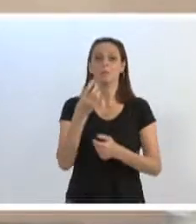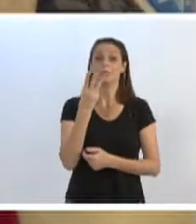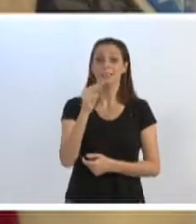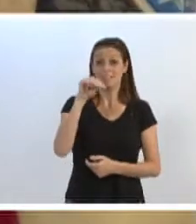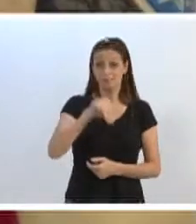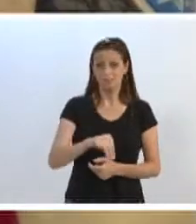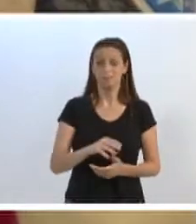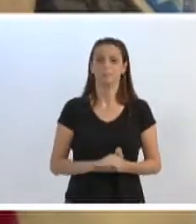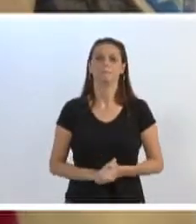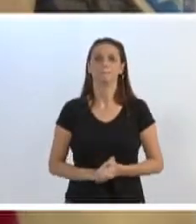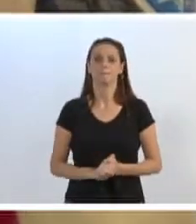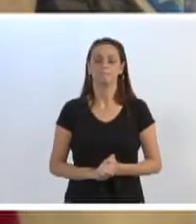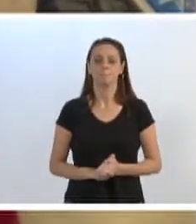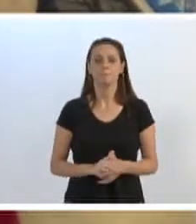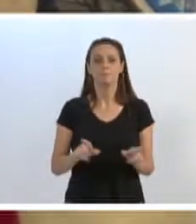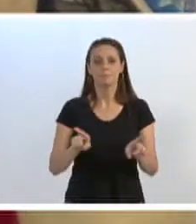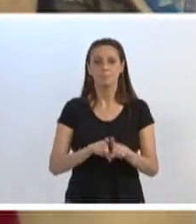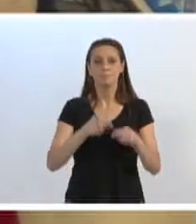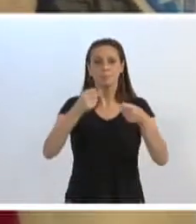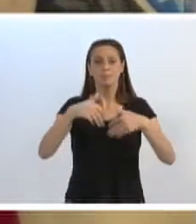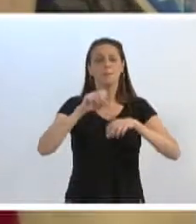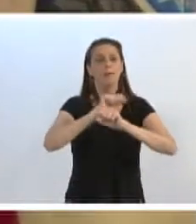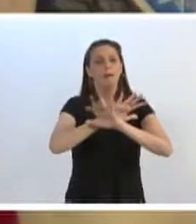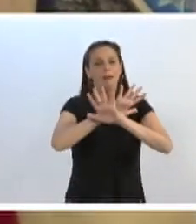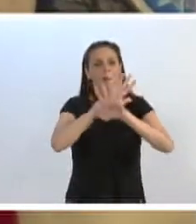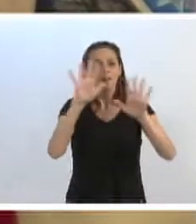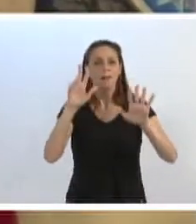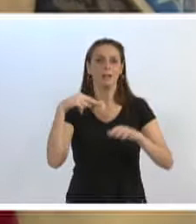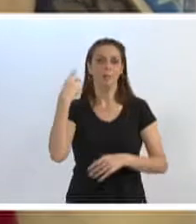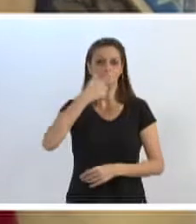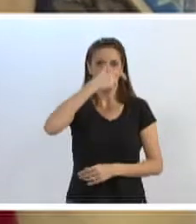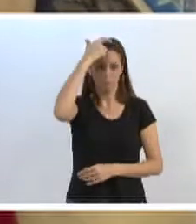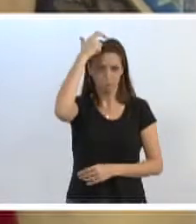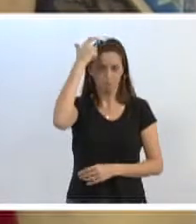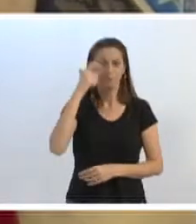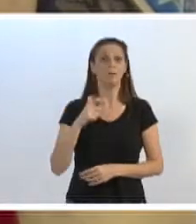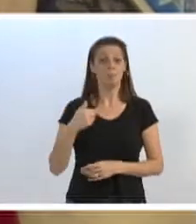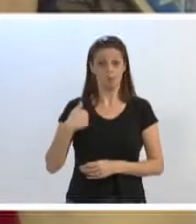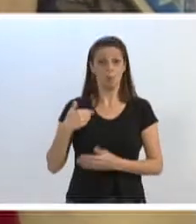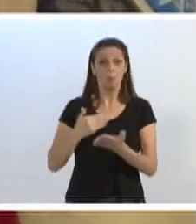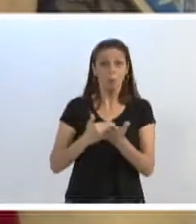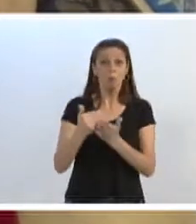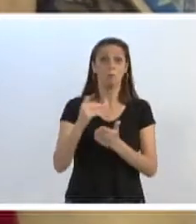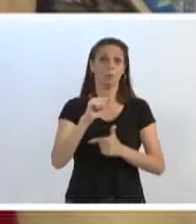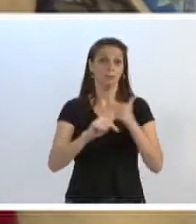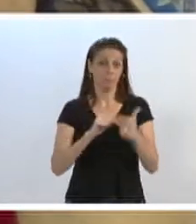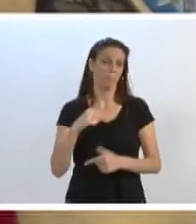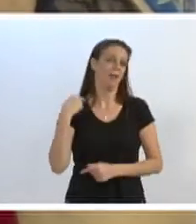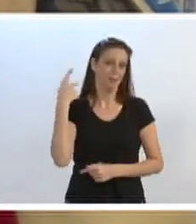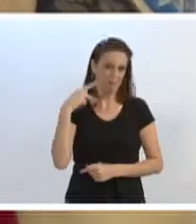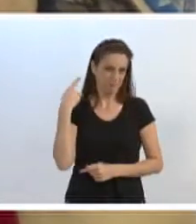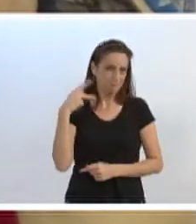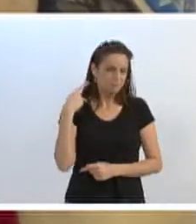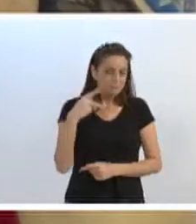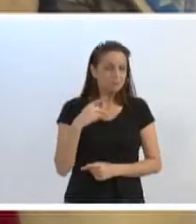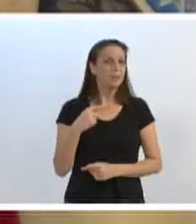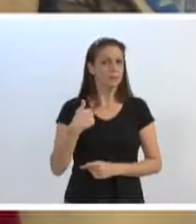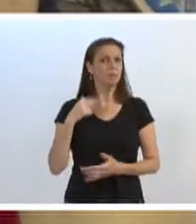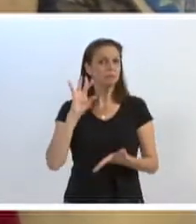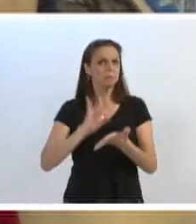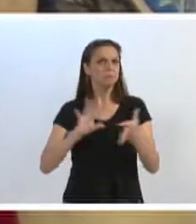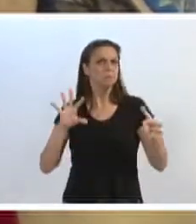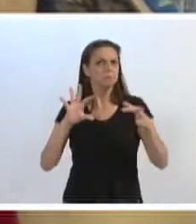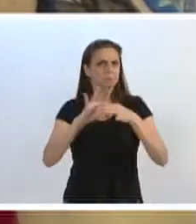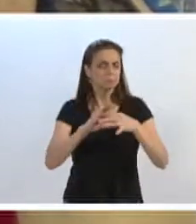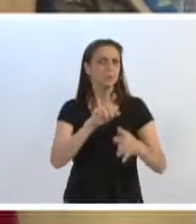minutos. Perfeito. E quero deixar muito claro aqui, vereador Adriano, quando entrei na questão da vida pública, sempre disse o seguinte: faço parte da questão do governo enquanto